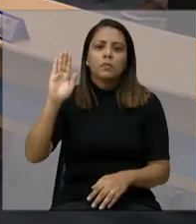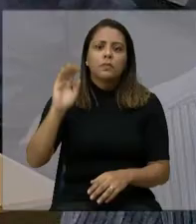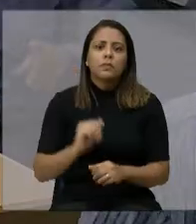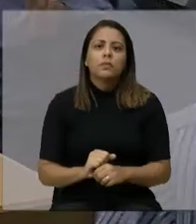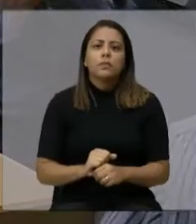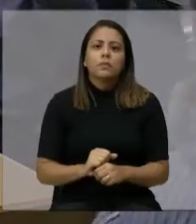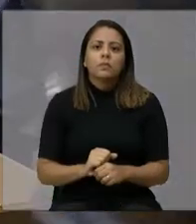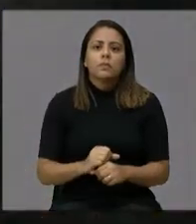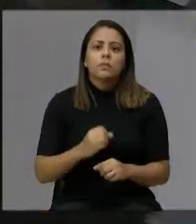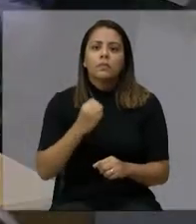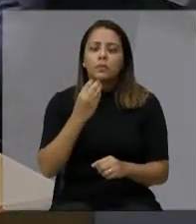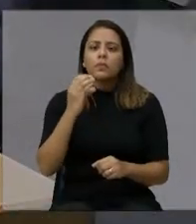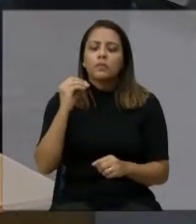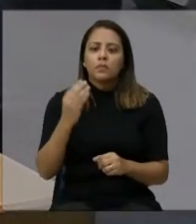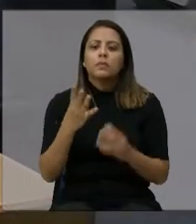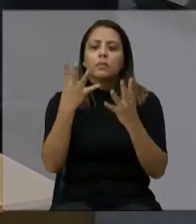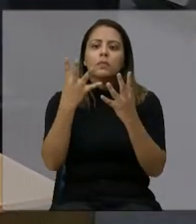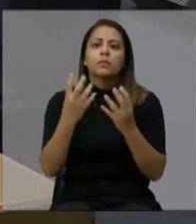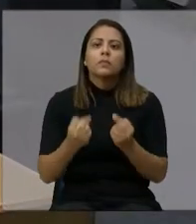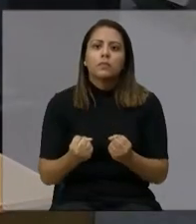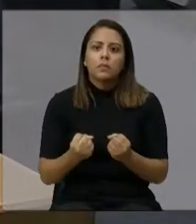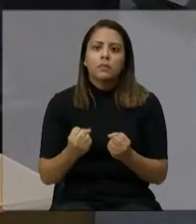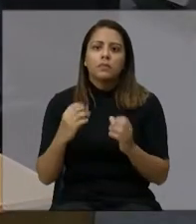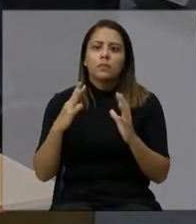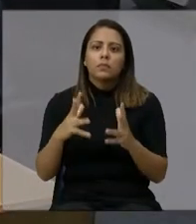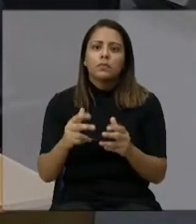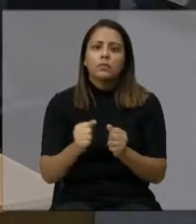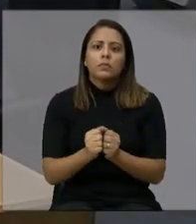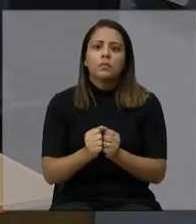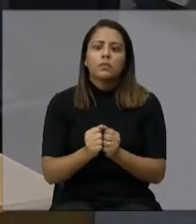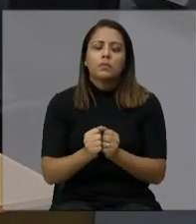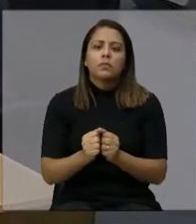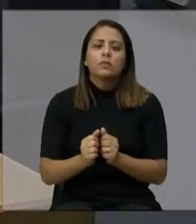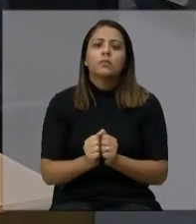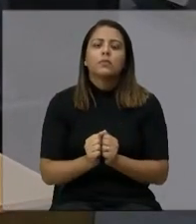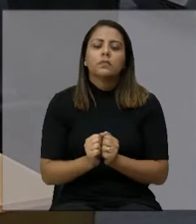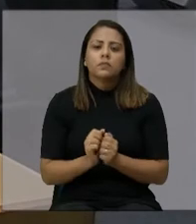manifestação contrária. Aprovado por unanimidade.